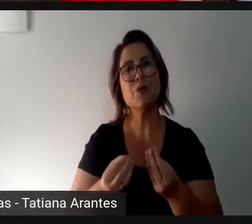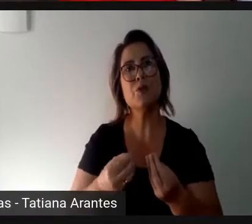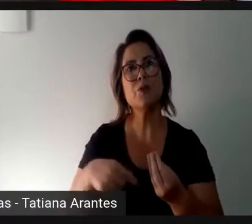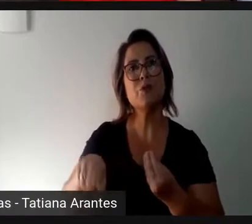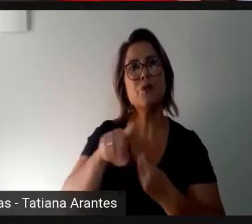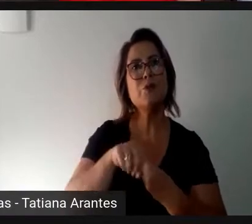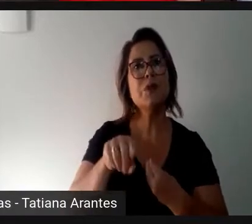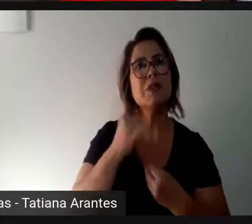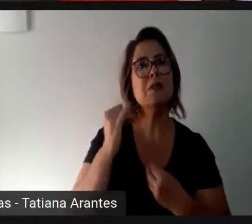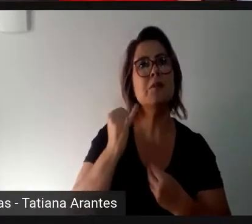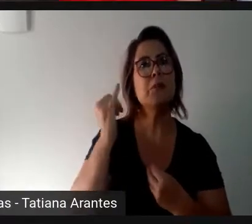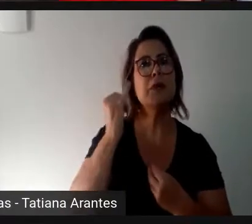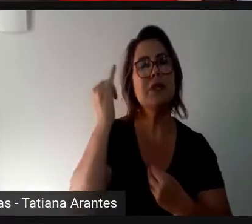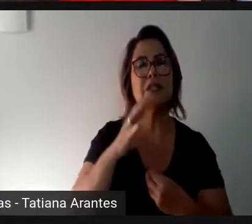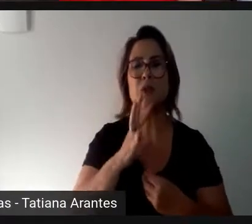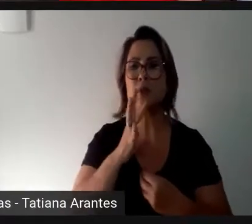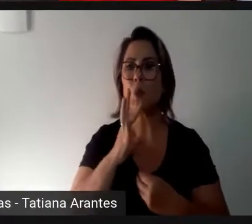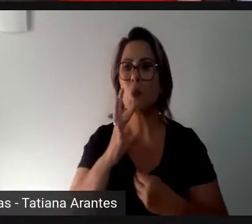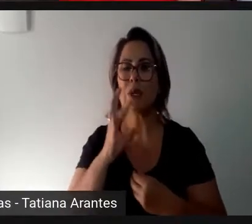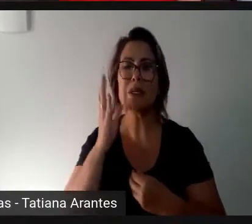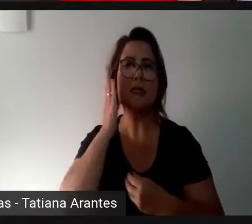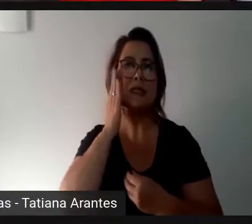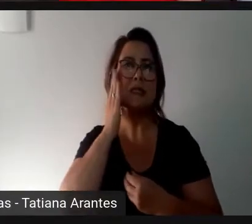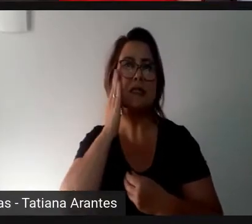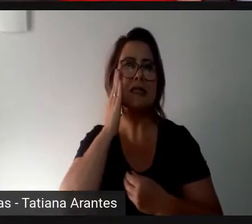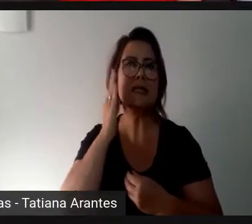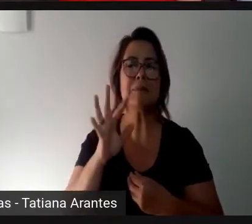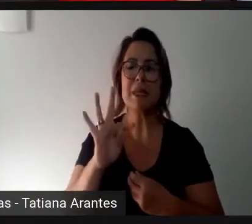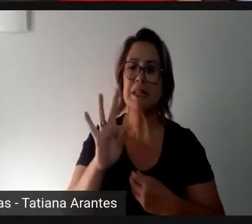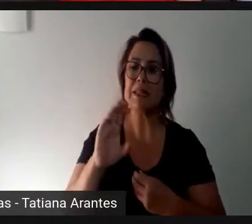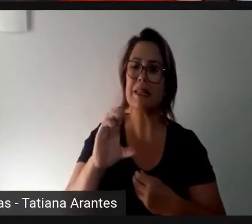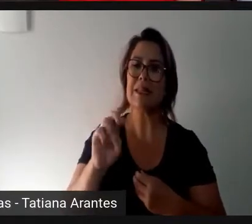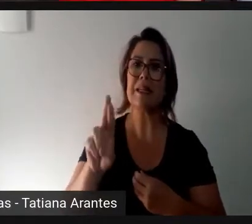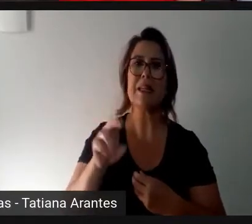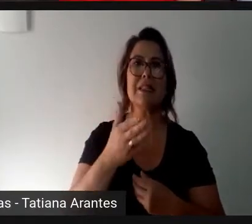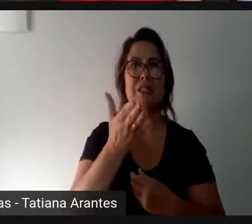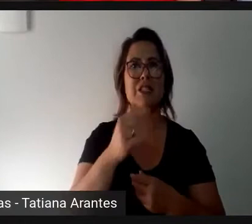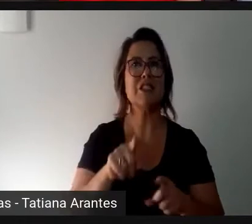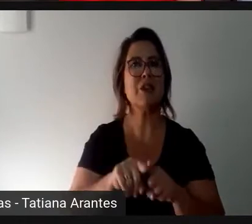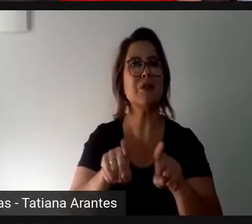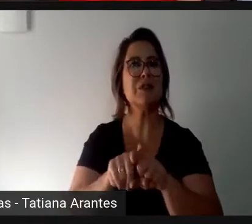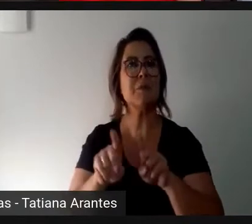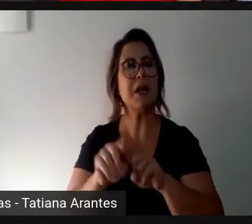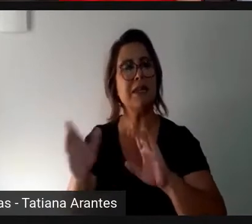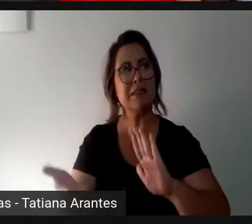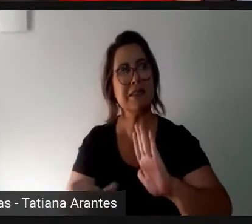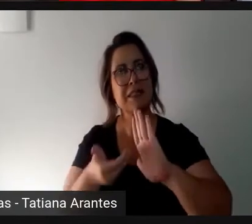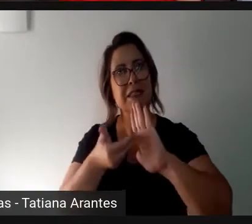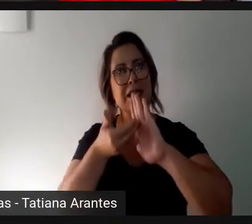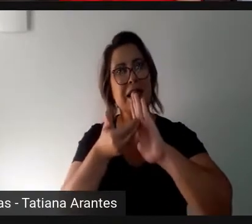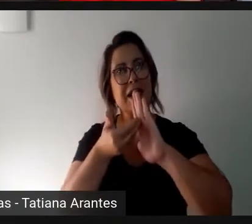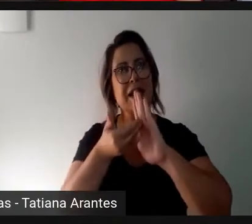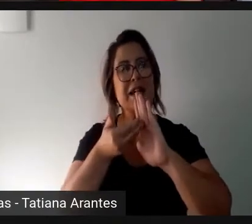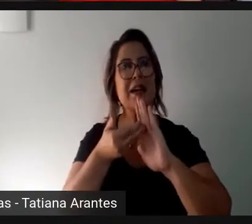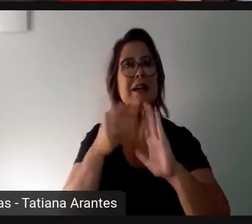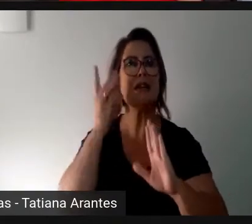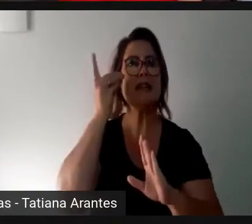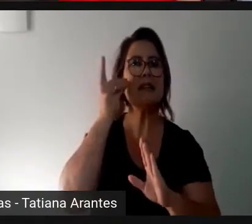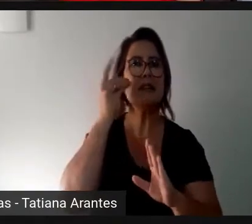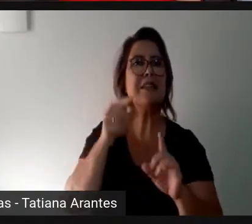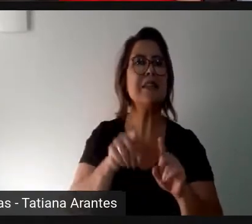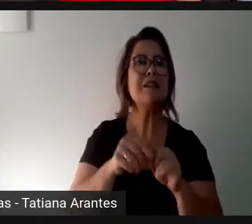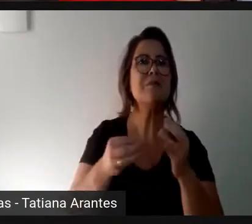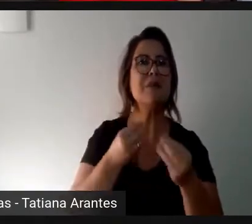representante do TCU e o Júlio aqui, brilhante aqui na Câmara dos Deputados, né, que é o chefe do jurídico. Eu vou iniciar, então,